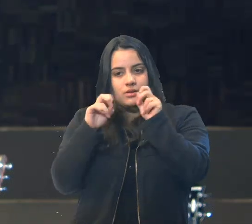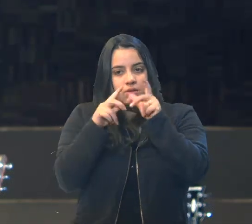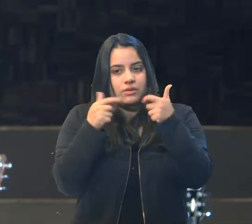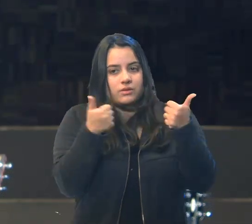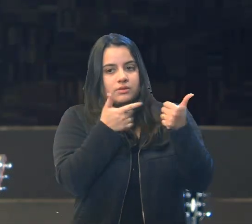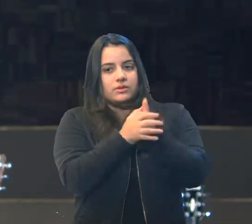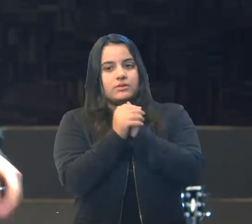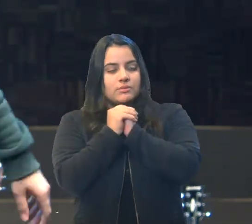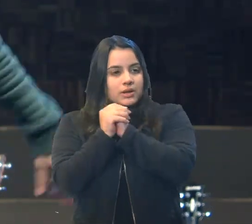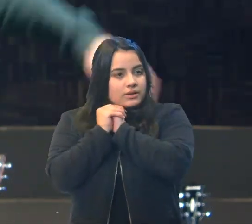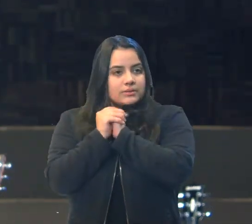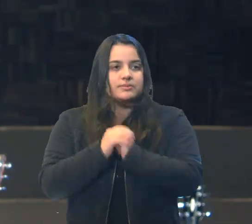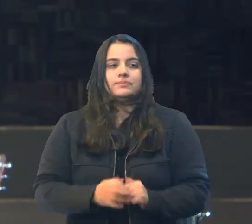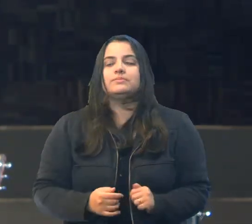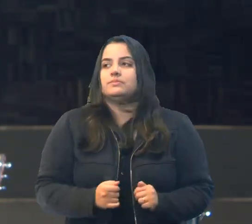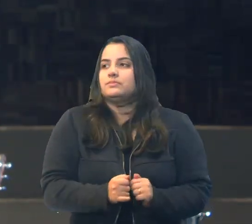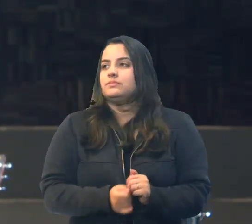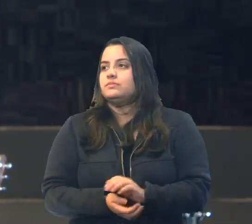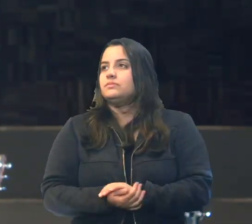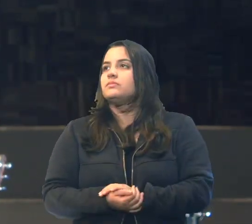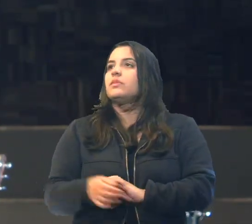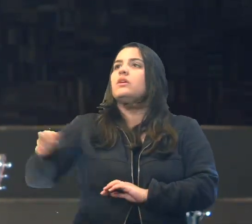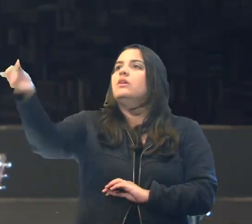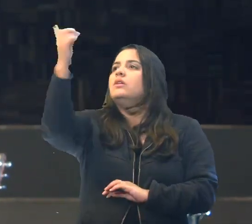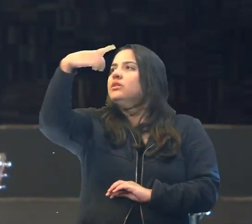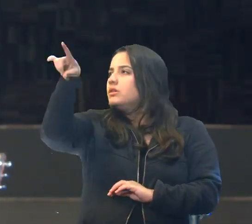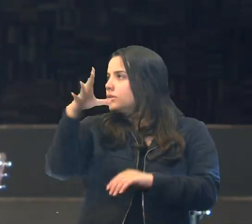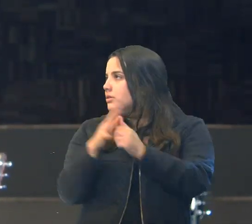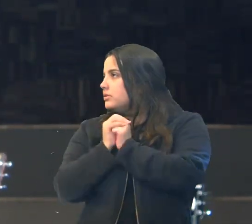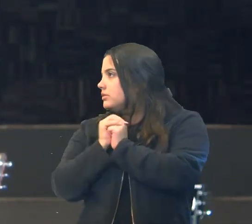Amém. Pessoal da galeria, amém?